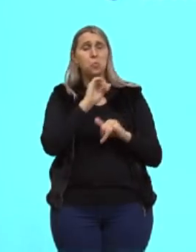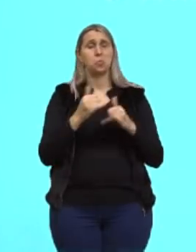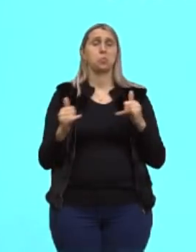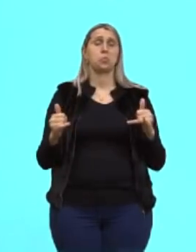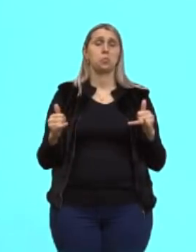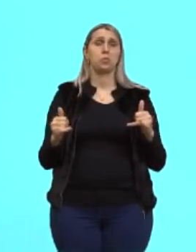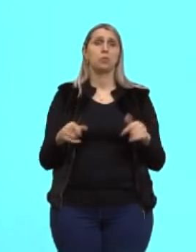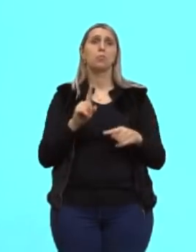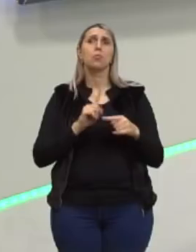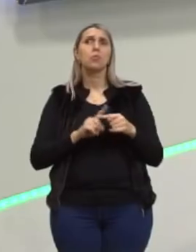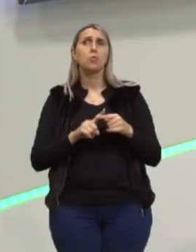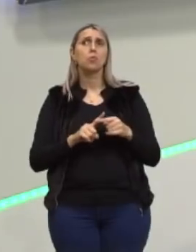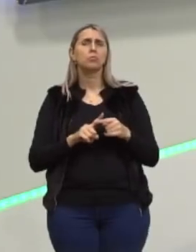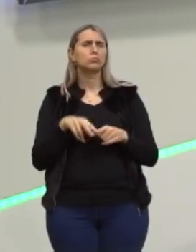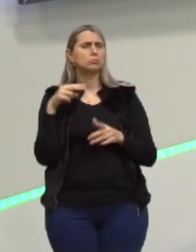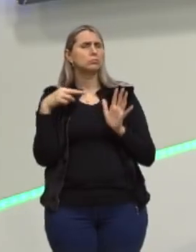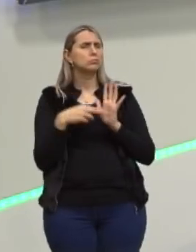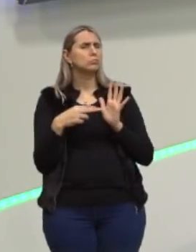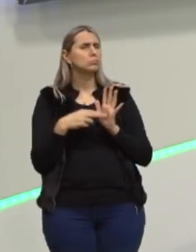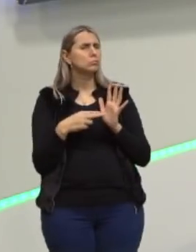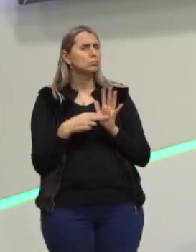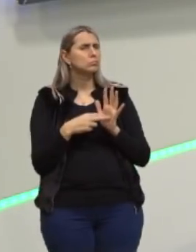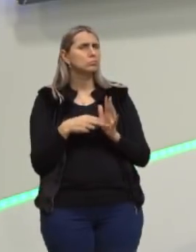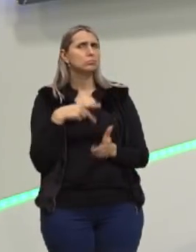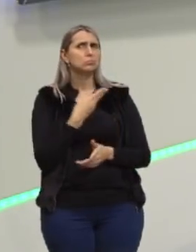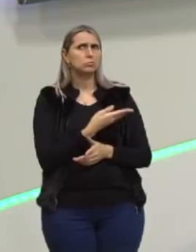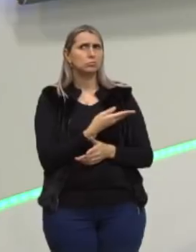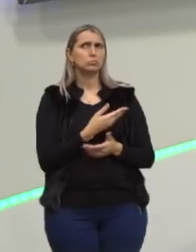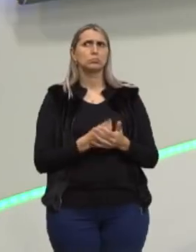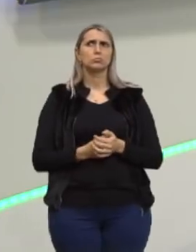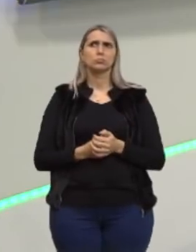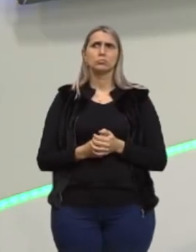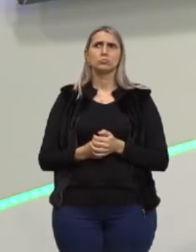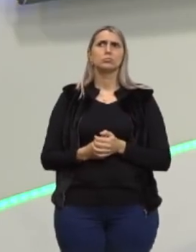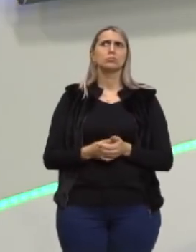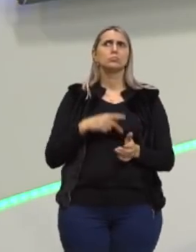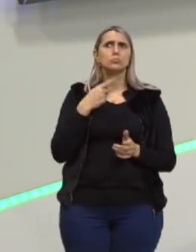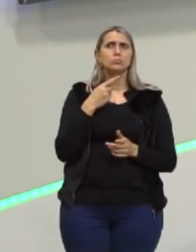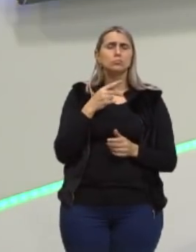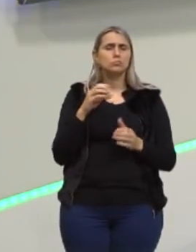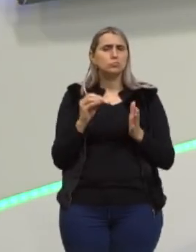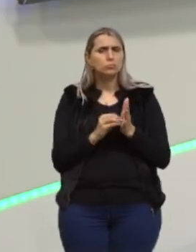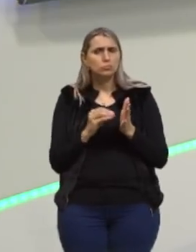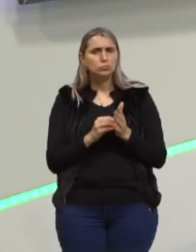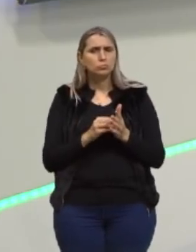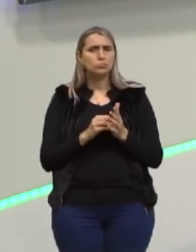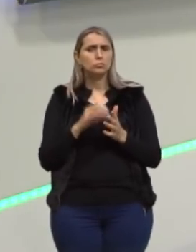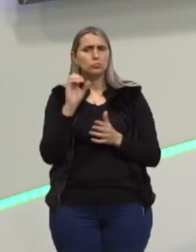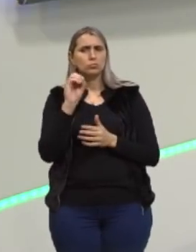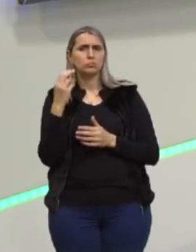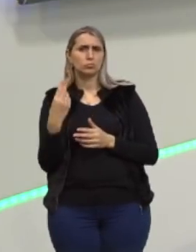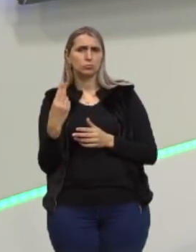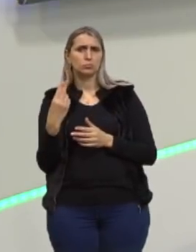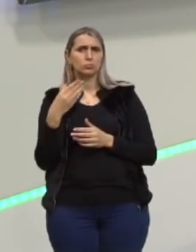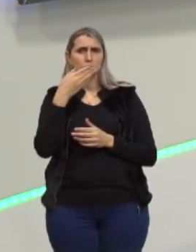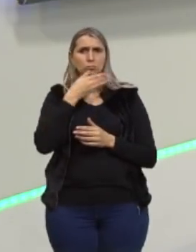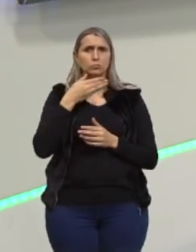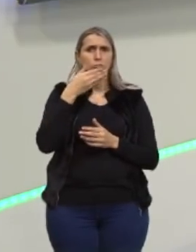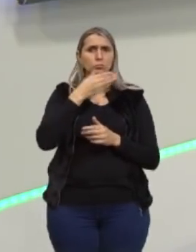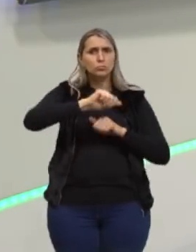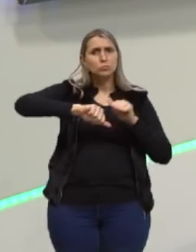energeticamente por que preste bem atenção olha o que ele tá falando ele disse que na ausência de oxigênio a glicose